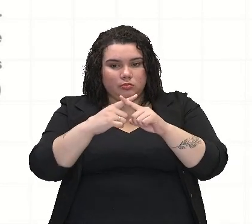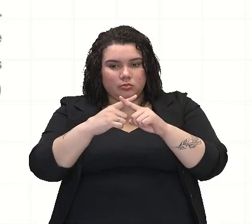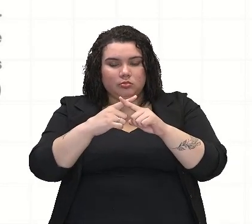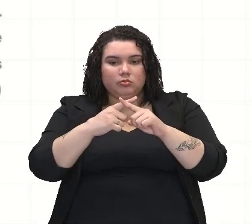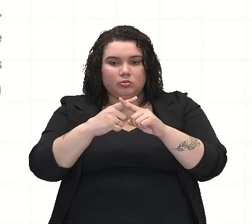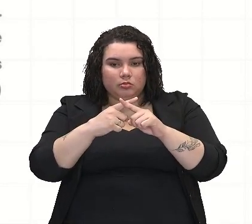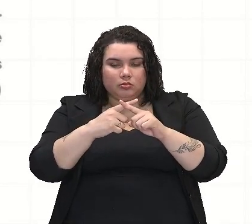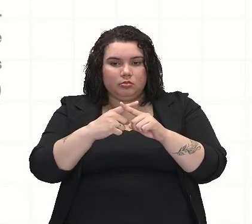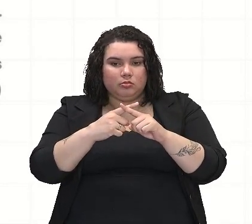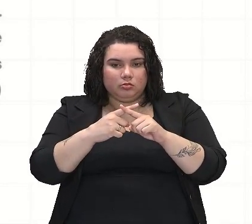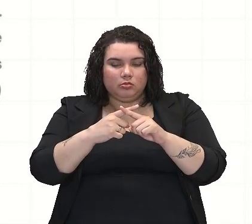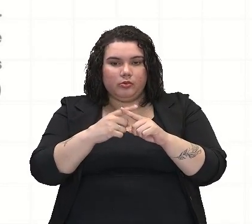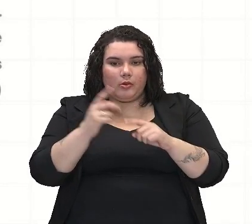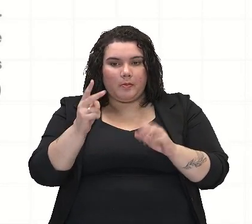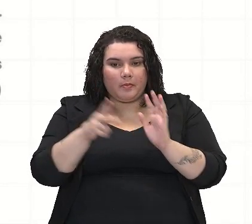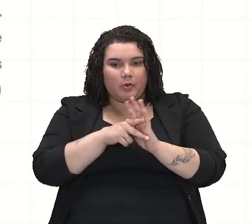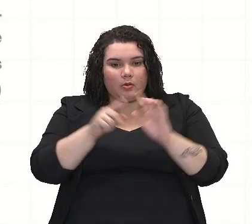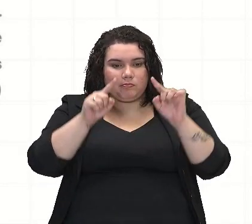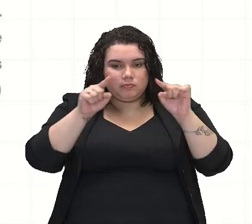das duas